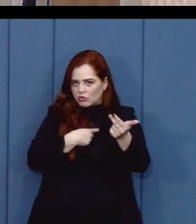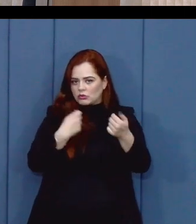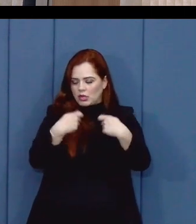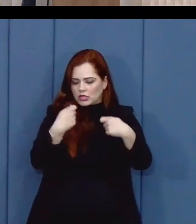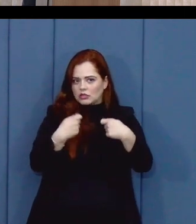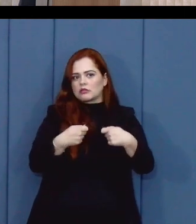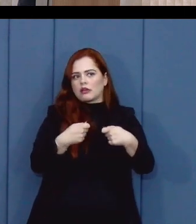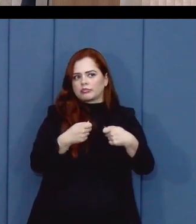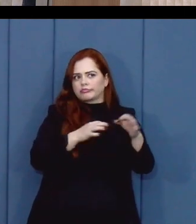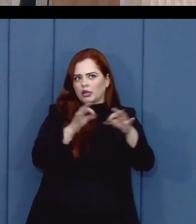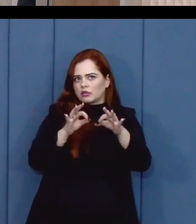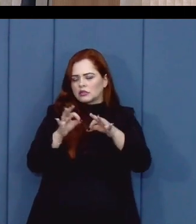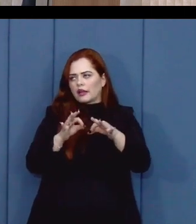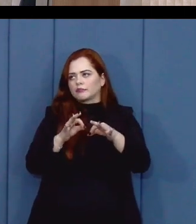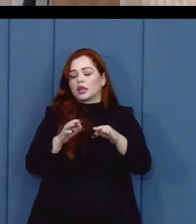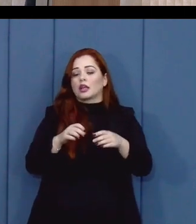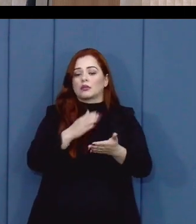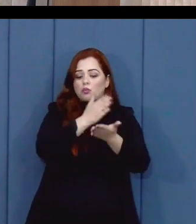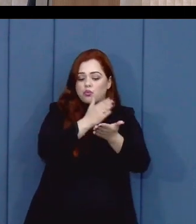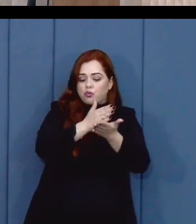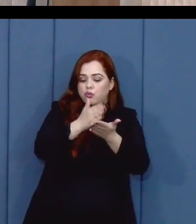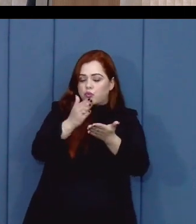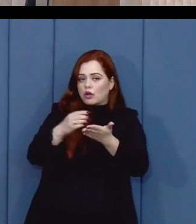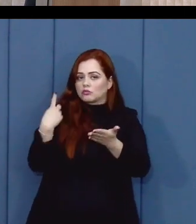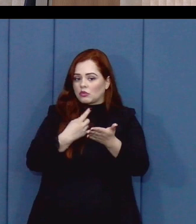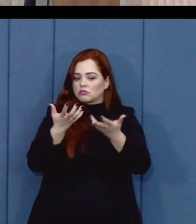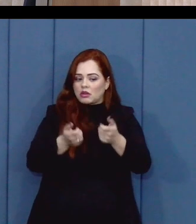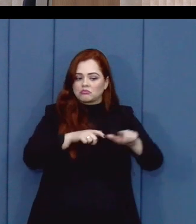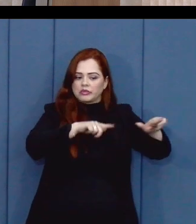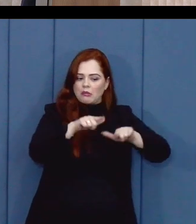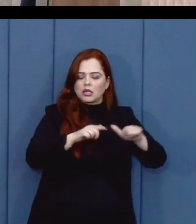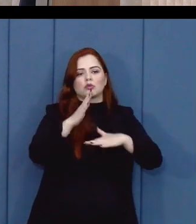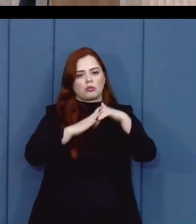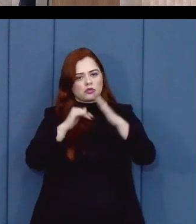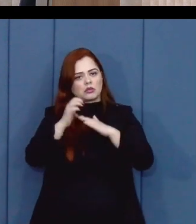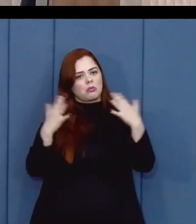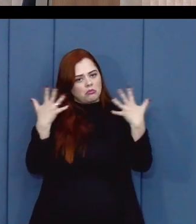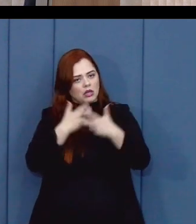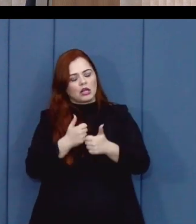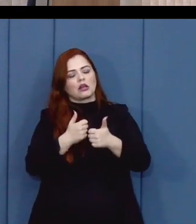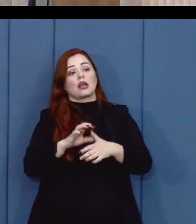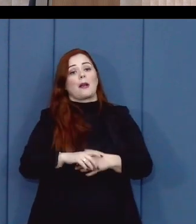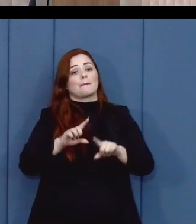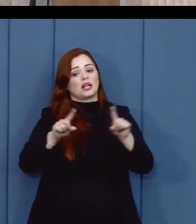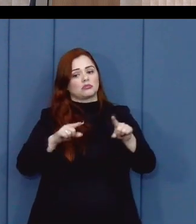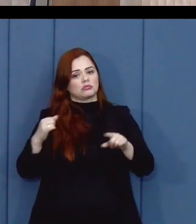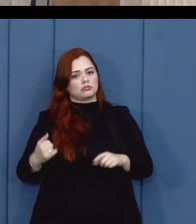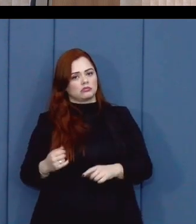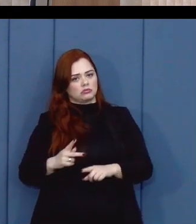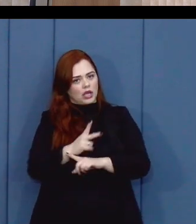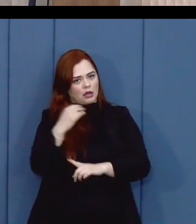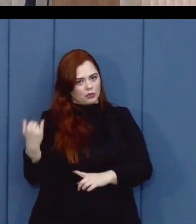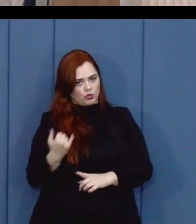que passar, fases essas que a gente vem executando com muito profissionalismo, com muita categoria, mas eu acho que é sempre importante